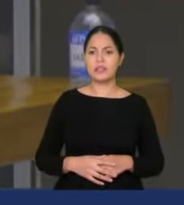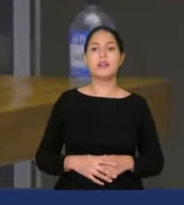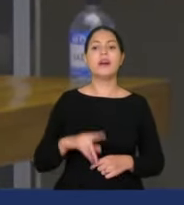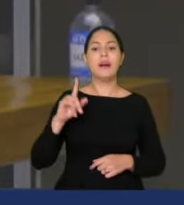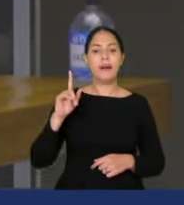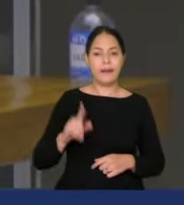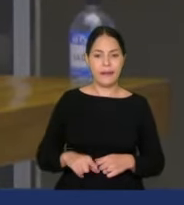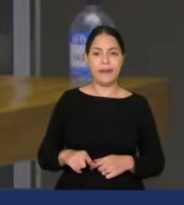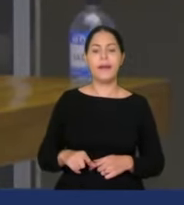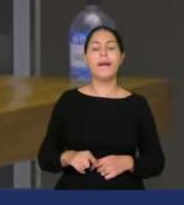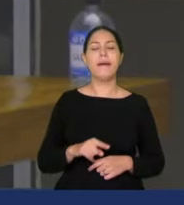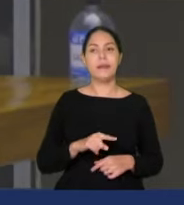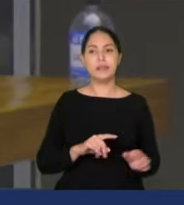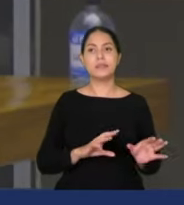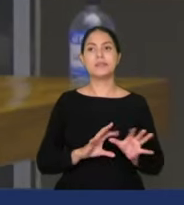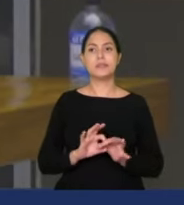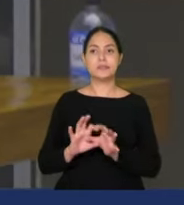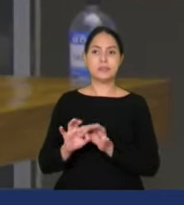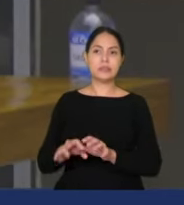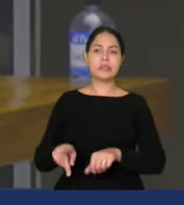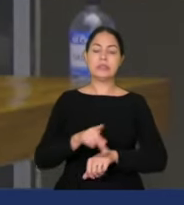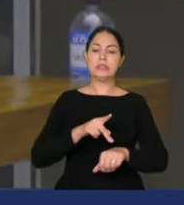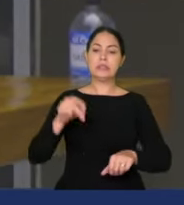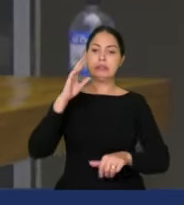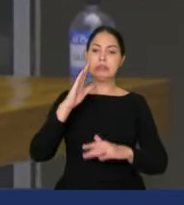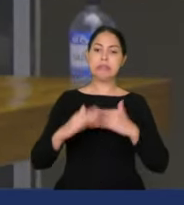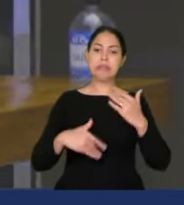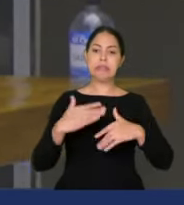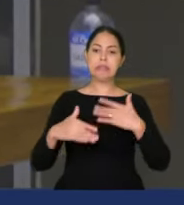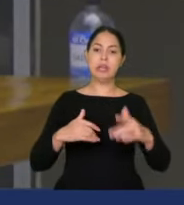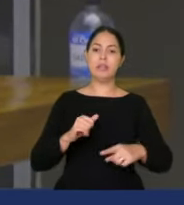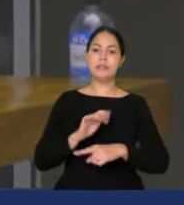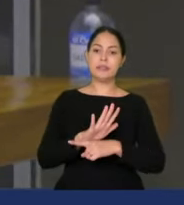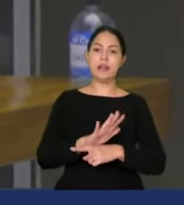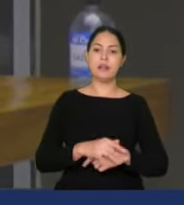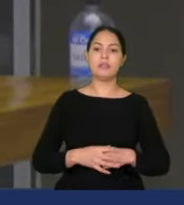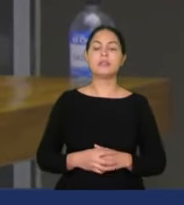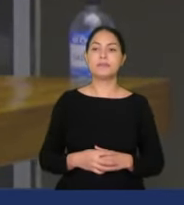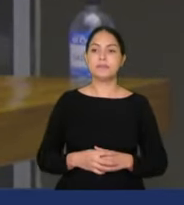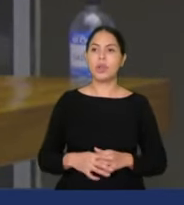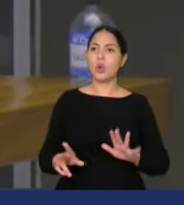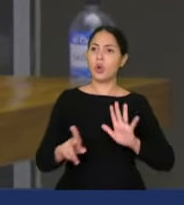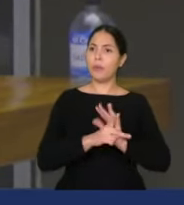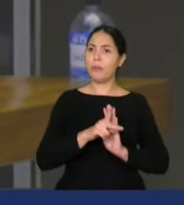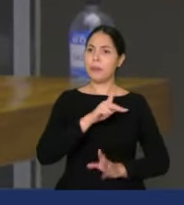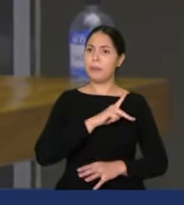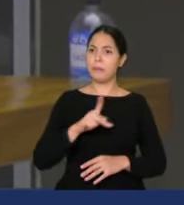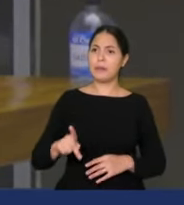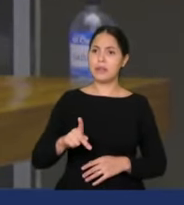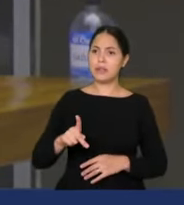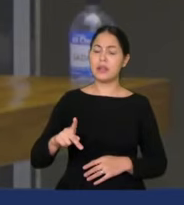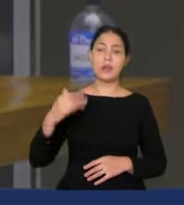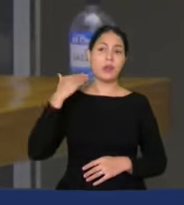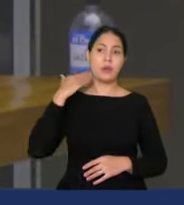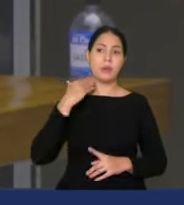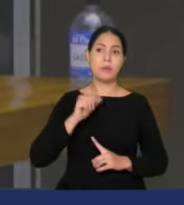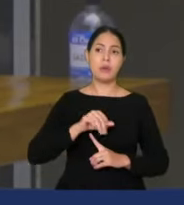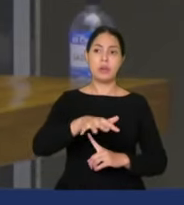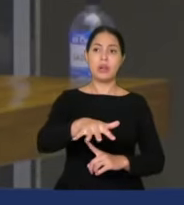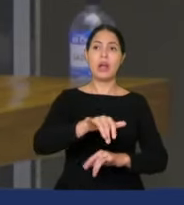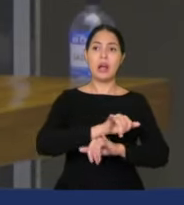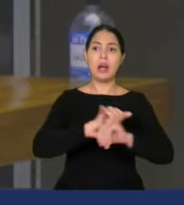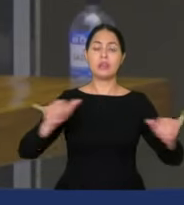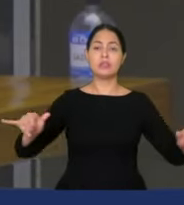no desenvolvimento do país. O próprio presidente do Banco Central declarou à mídia: